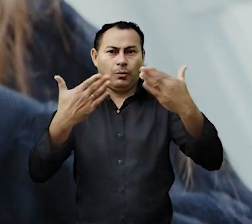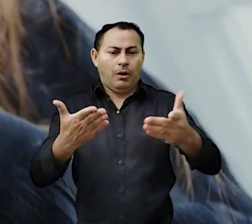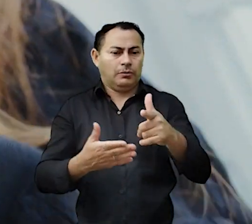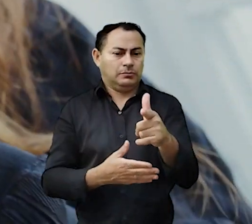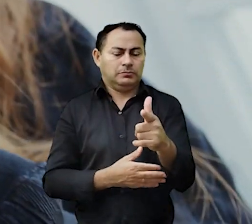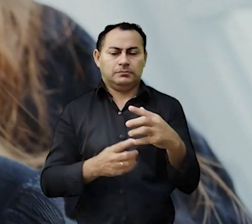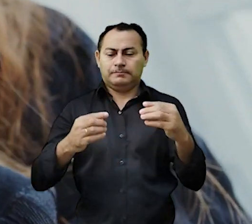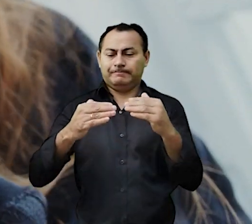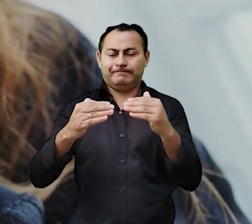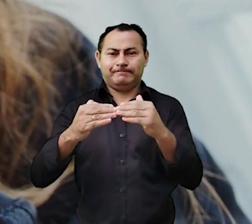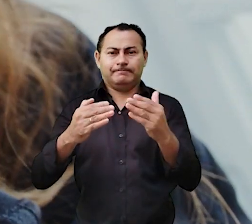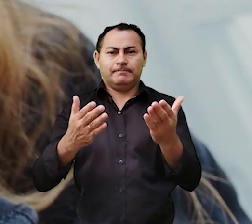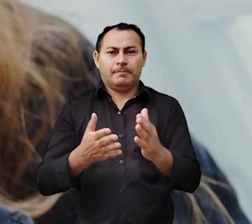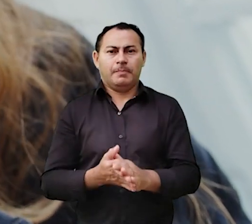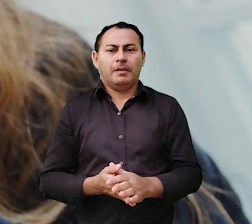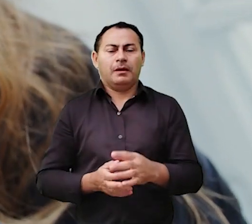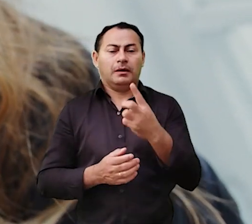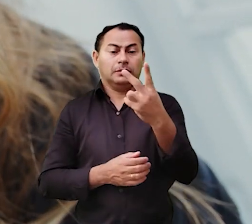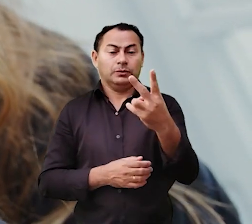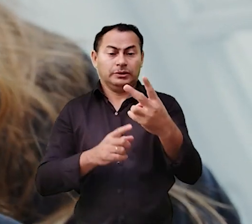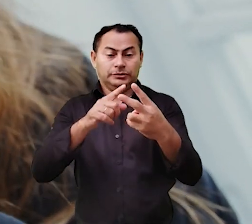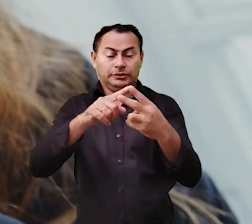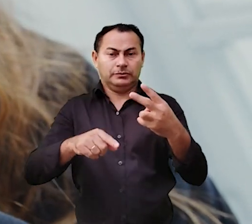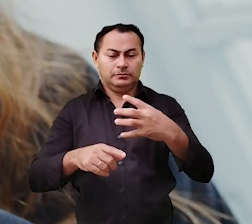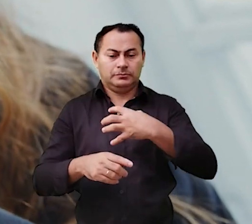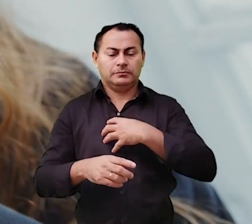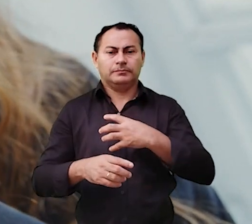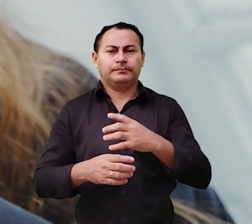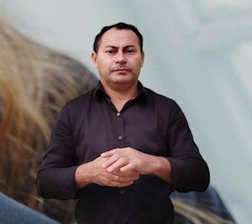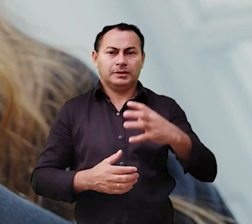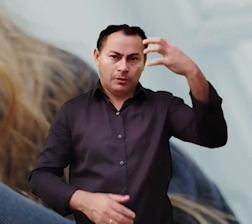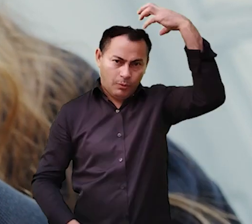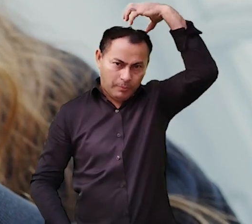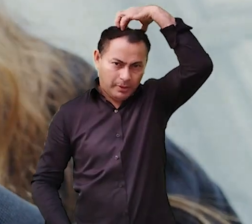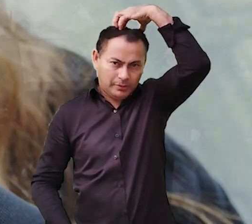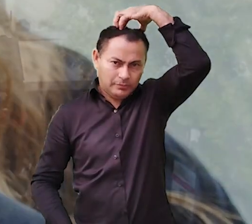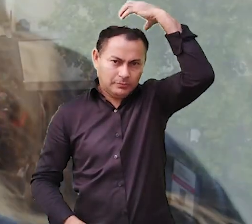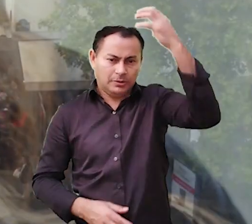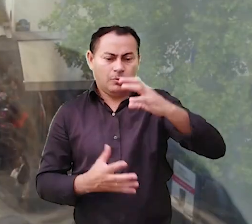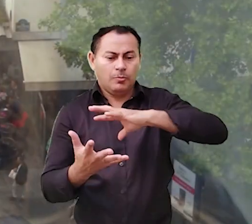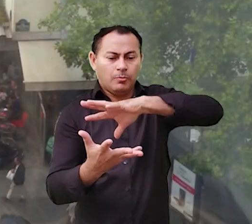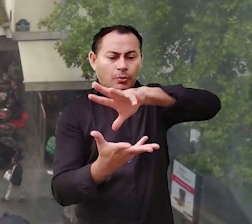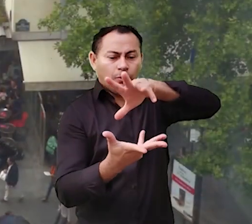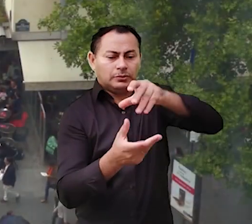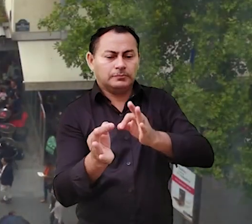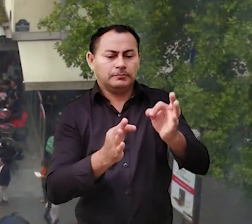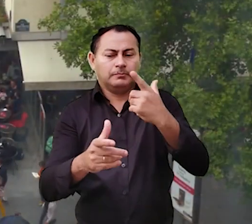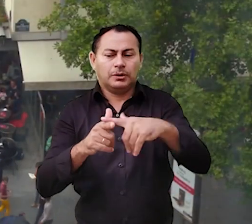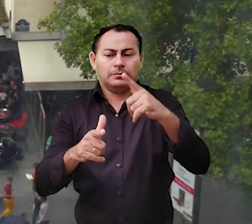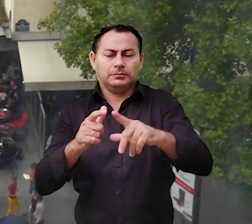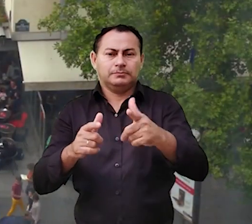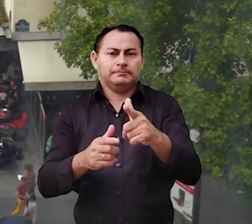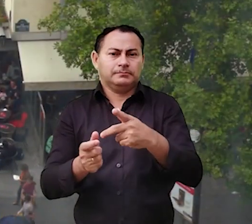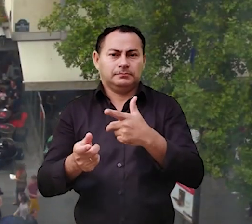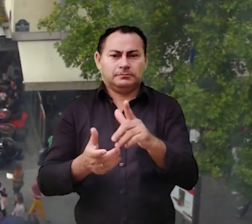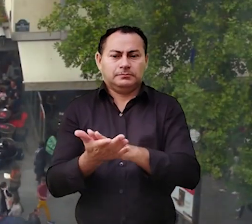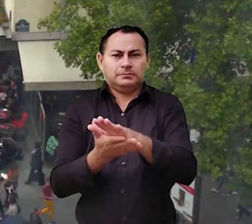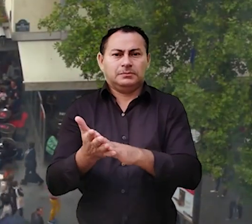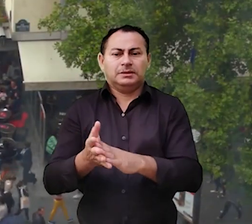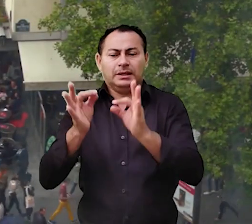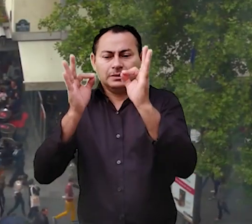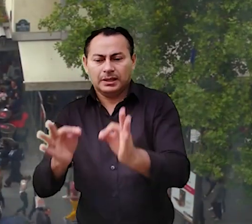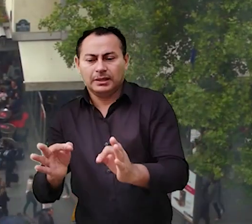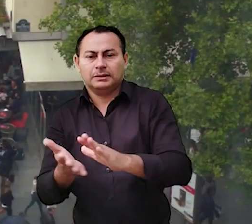qual não está de acordo. Há duas maneiras de lidar com esse tipo de culpa. O mundo resolve o problema dizendo que não existe